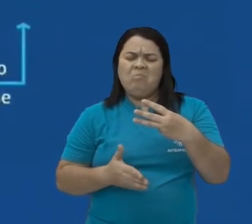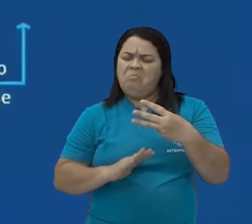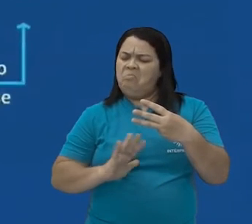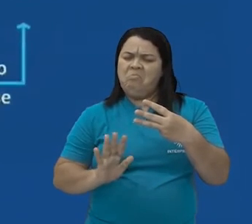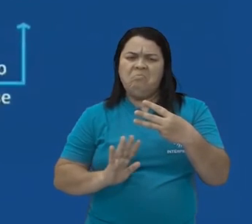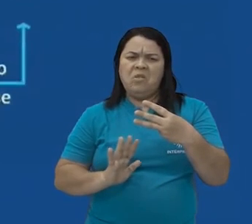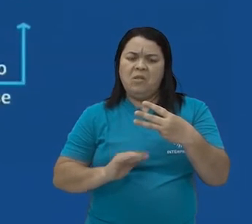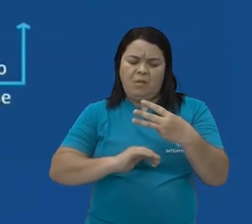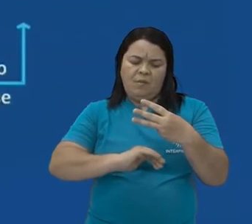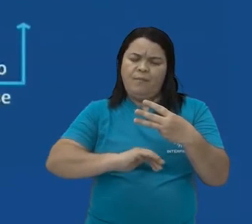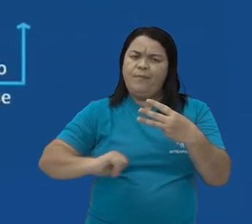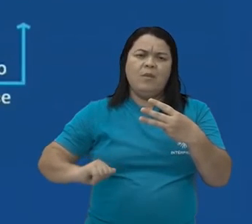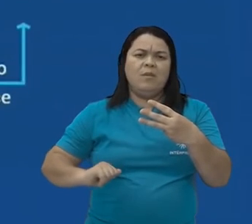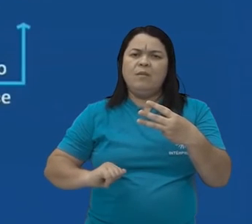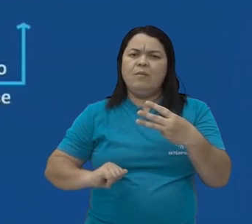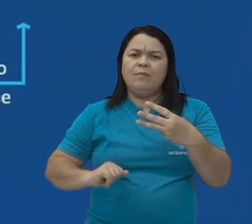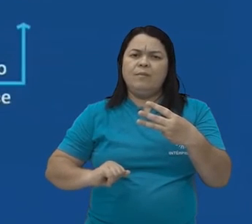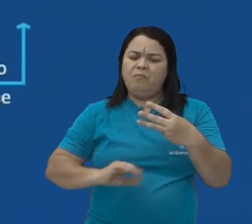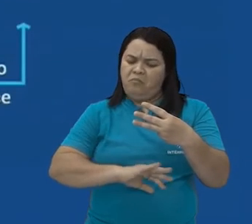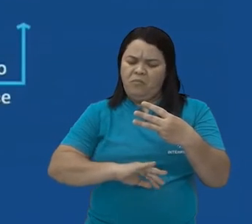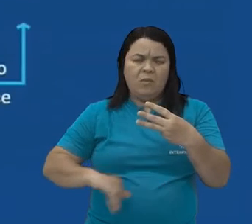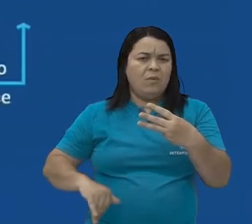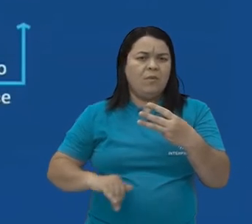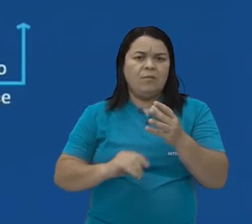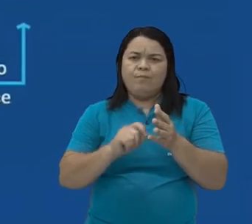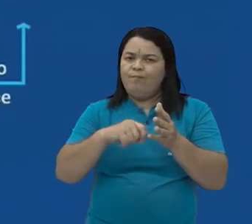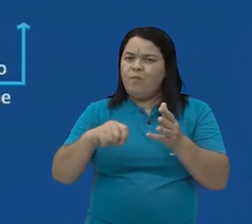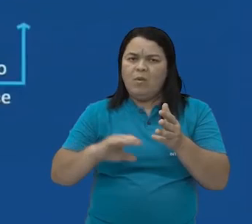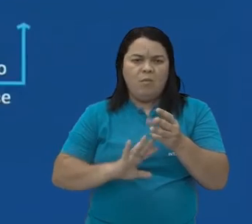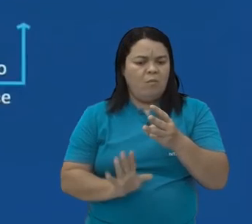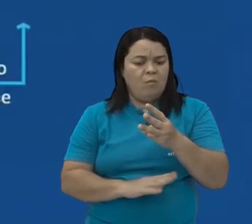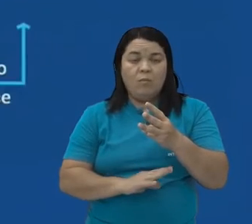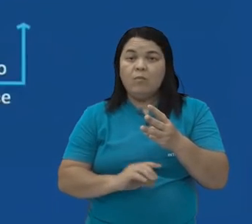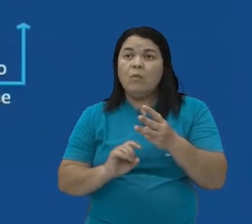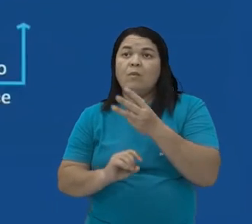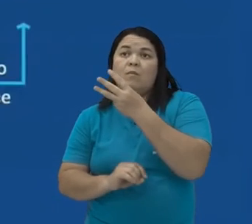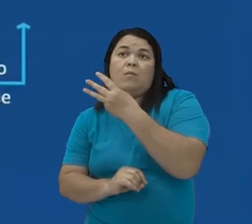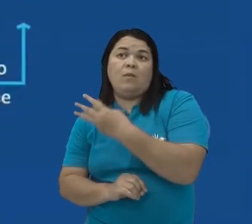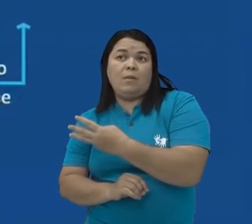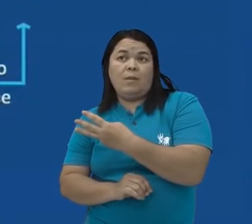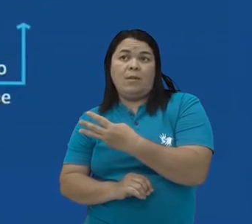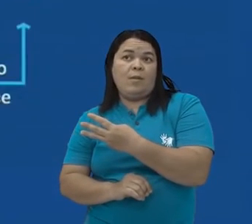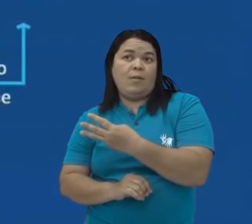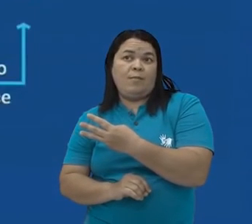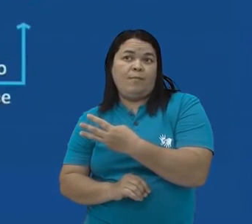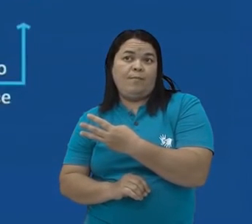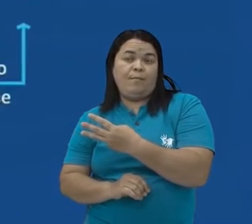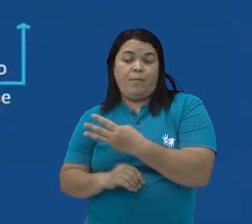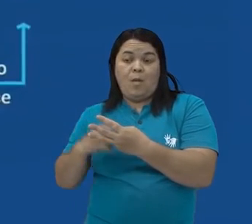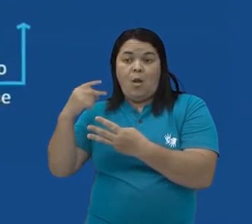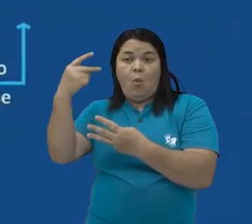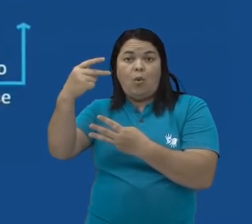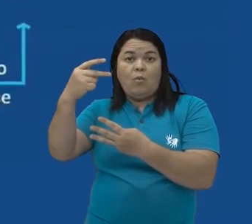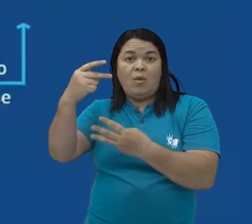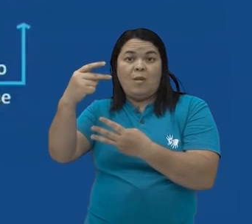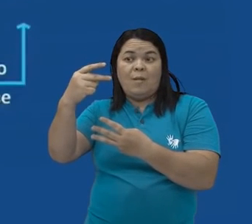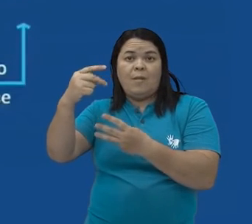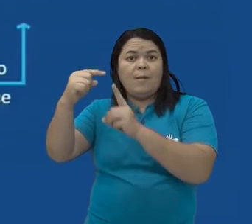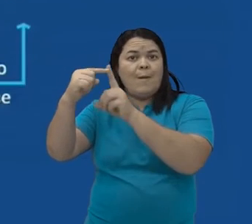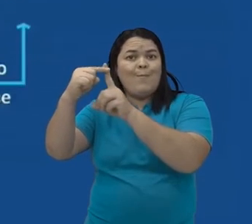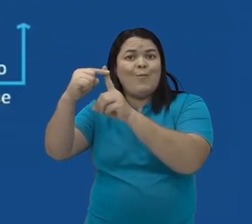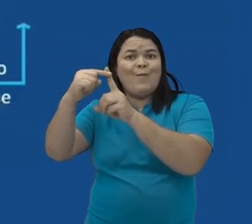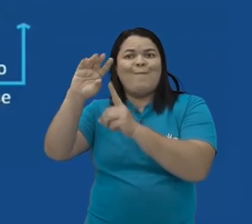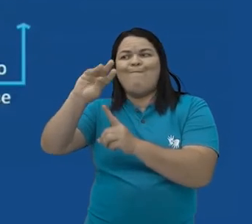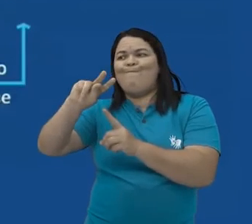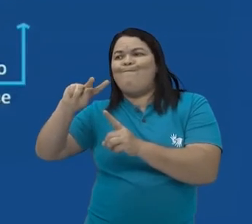que você pode até deixá-lo de escrever. Então, ficará igual a 3. E o expoente que era positivo passou